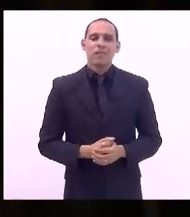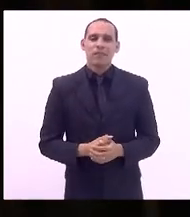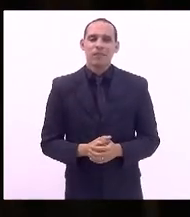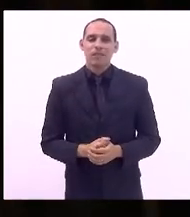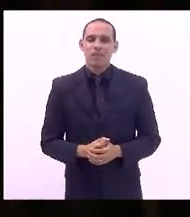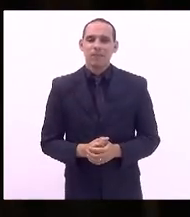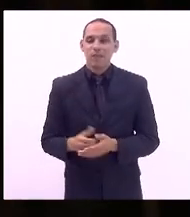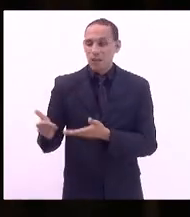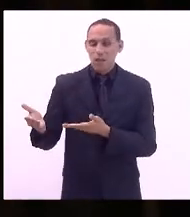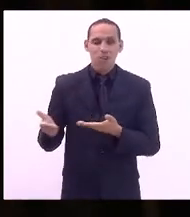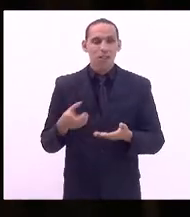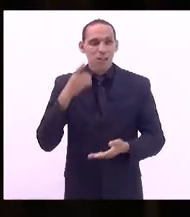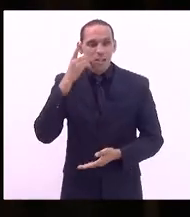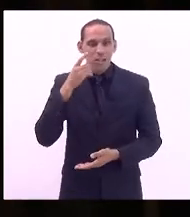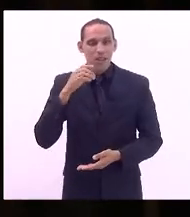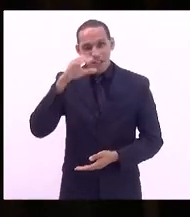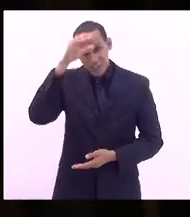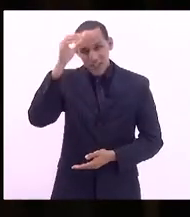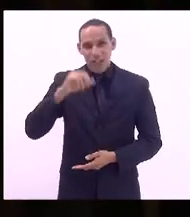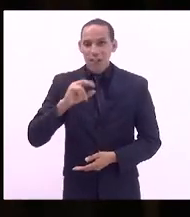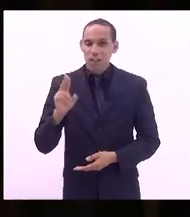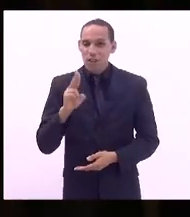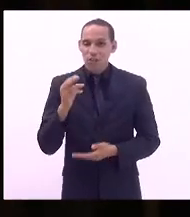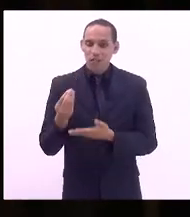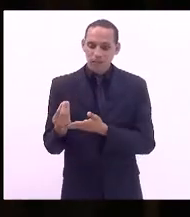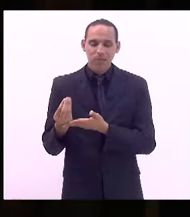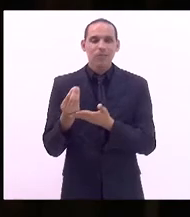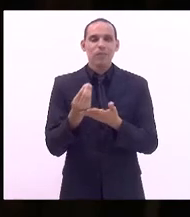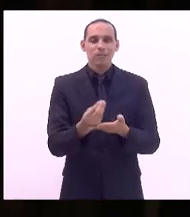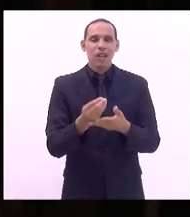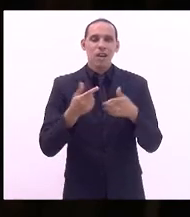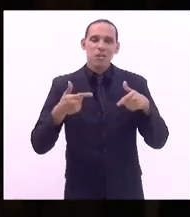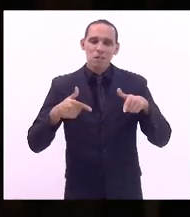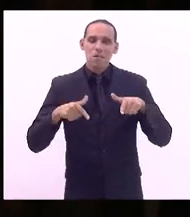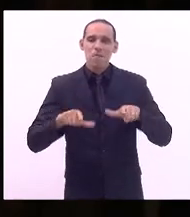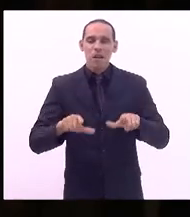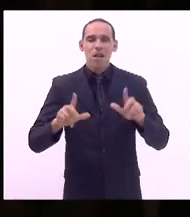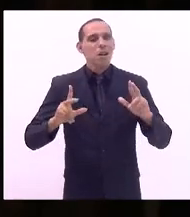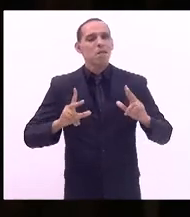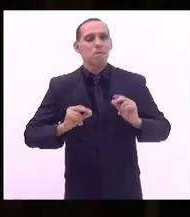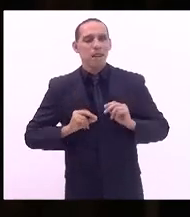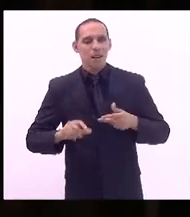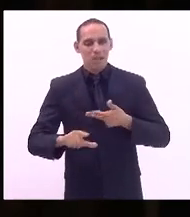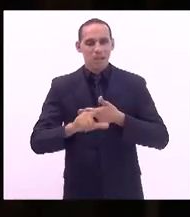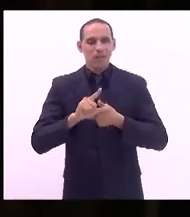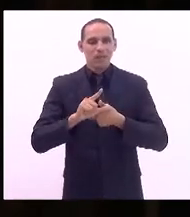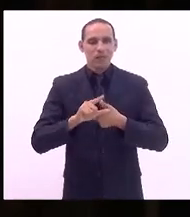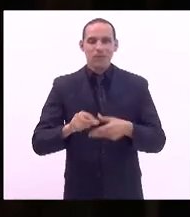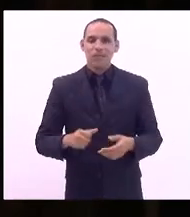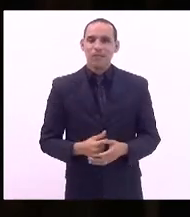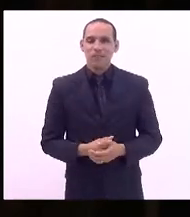convido a deputada tia Ju para fazer a entrega do diploma mérito legislativo